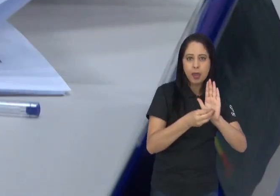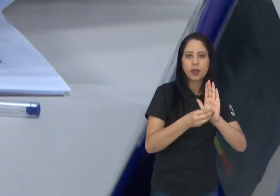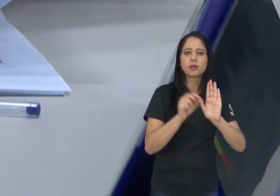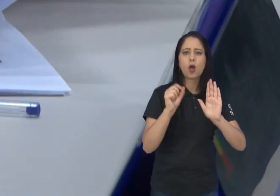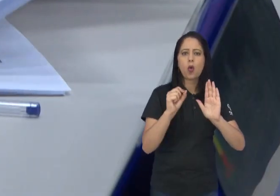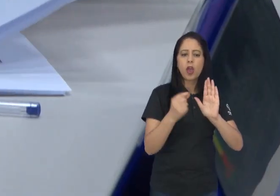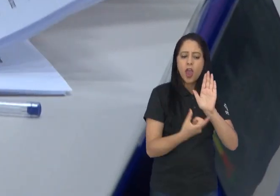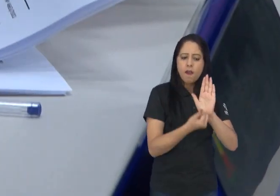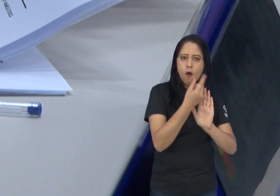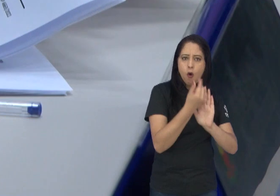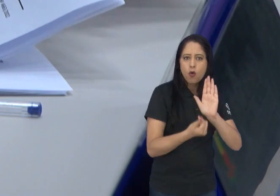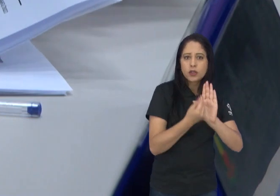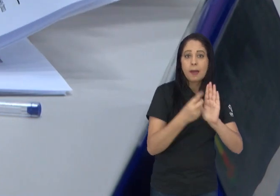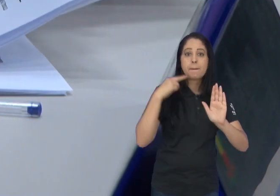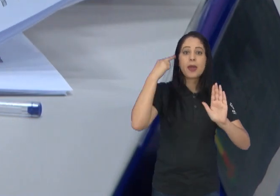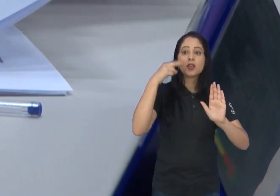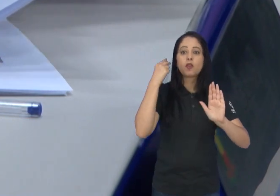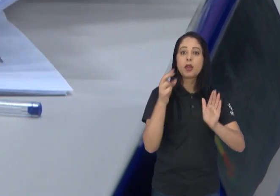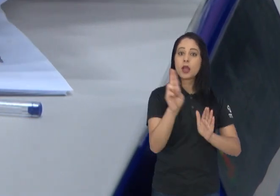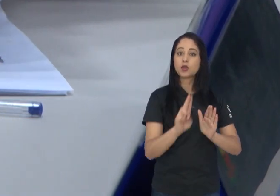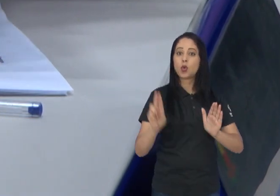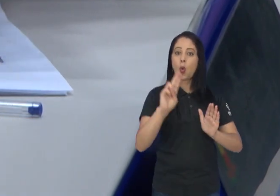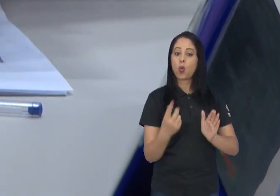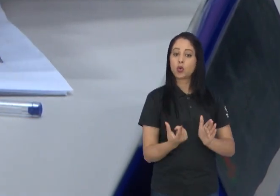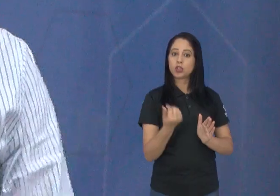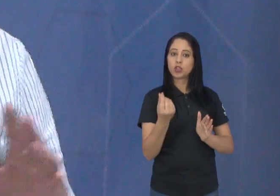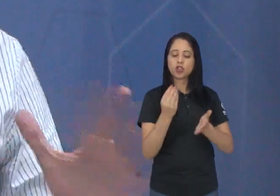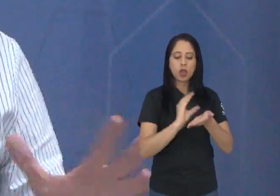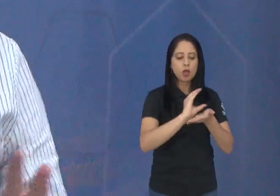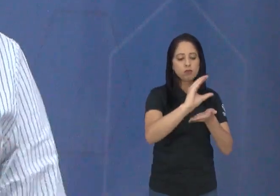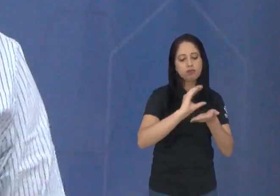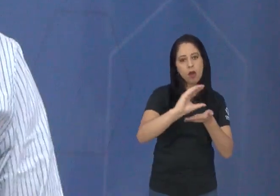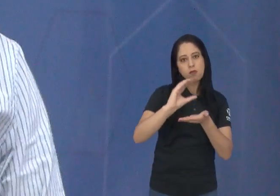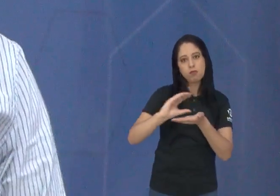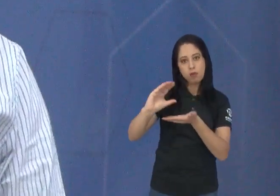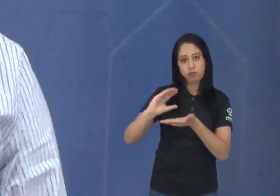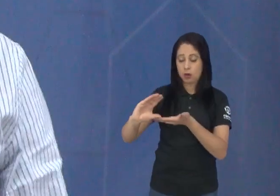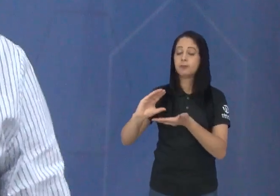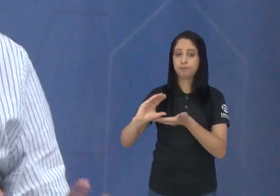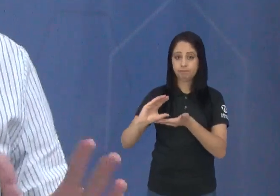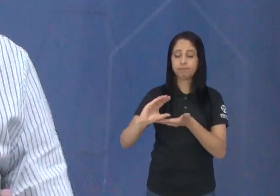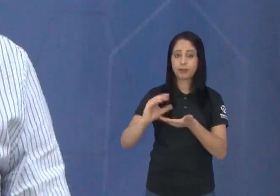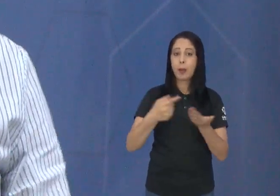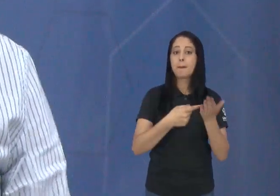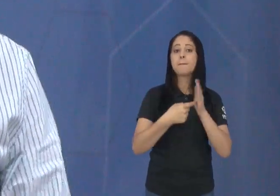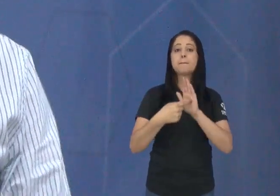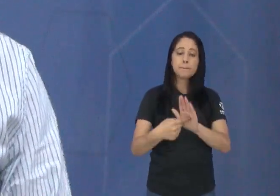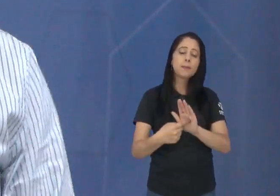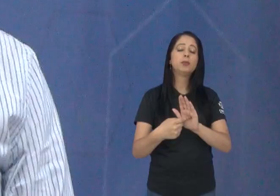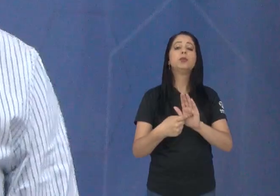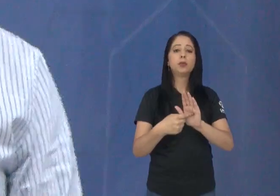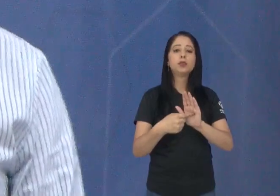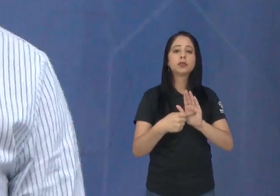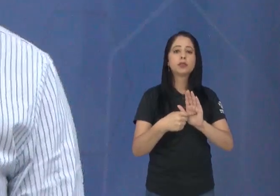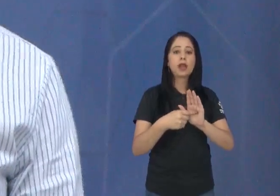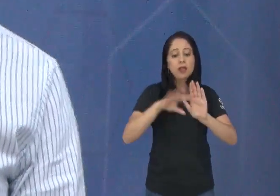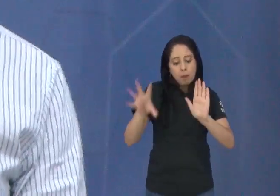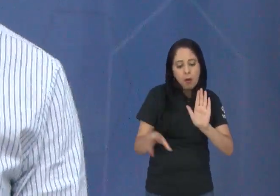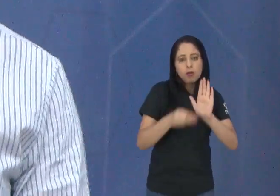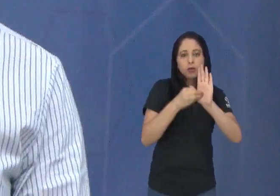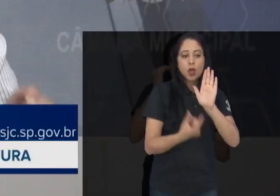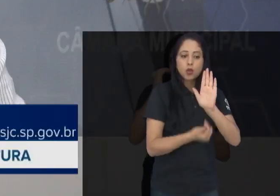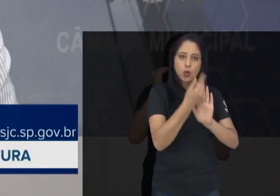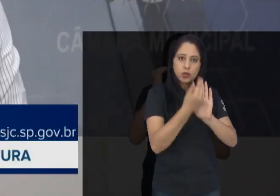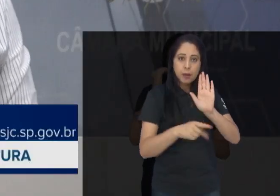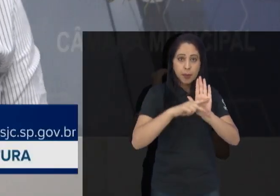Esta medida é um instrumento que garante aos vereadores a oportunidade de apresentar emendas ao projeto do orçamento